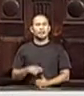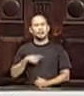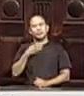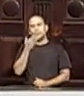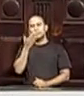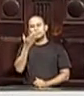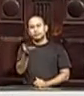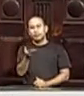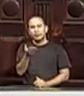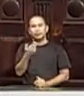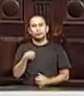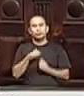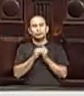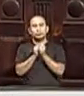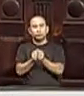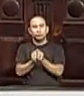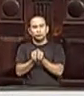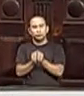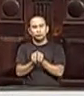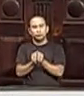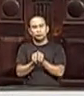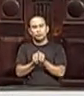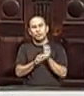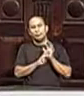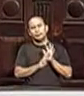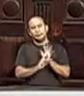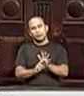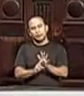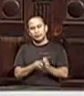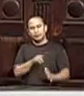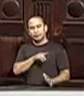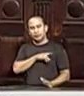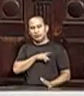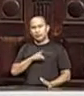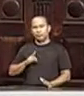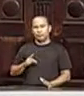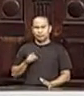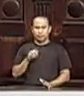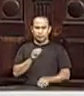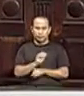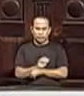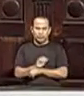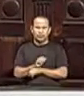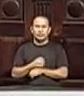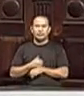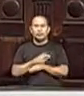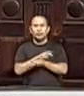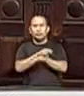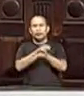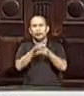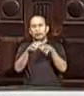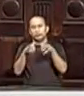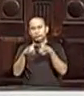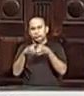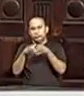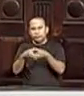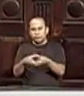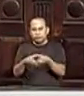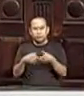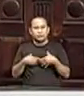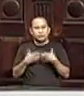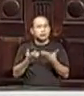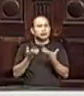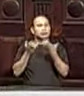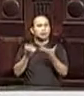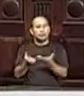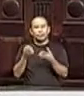oportunidade de estarmos acompanhados por representações do Ministério Público Estadual e de diversas entidades